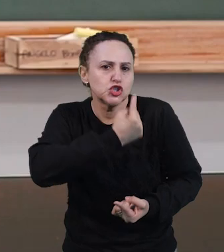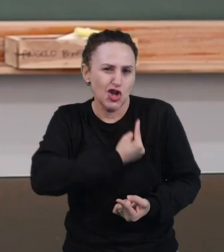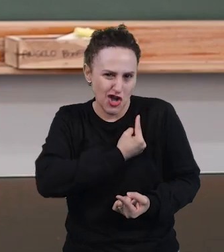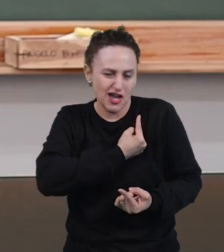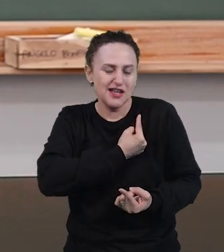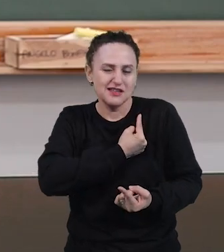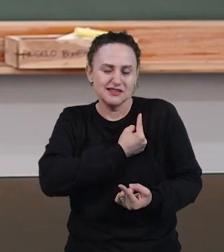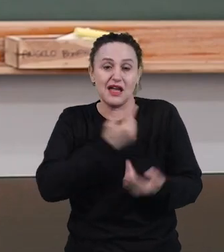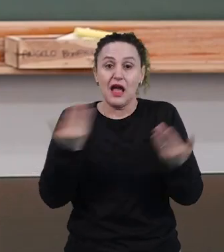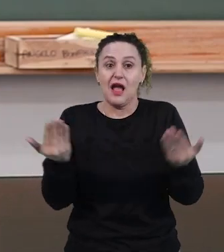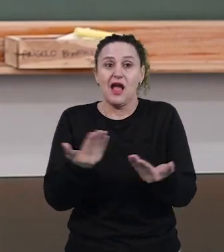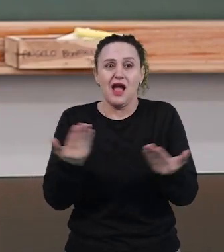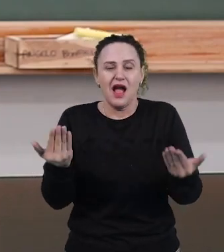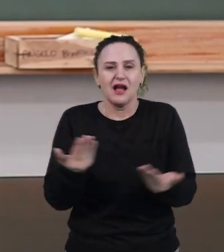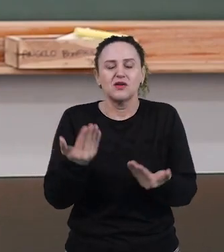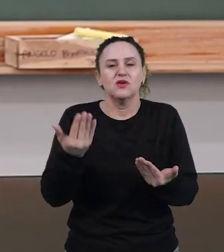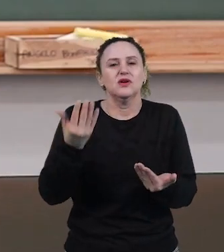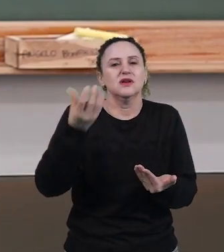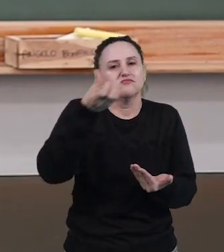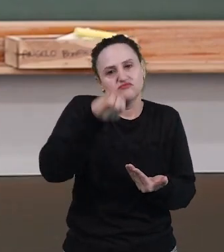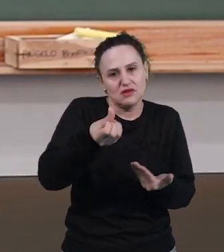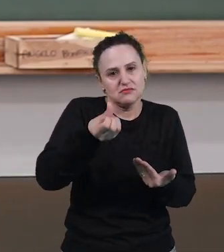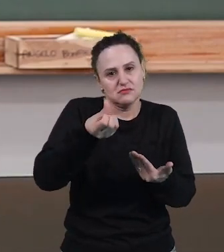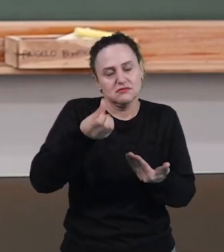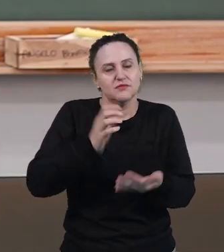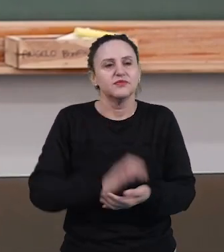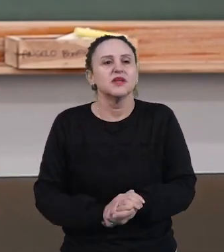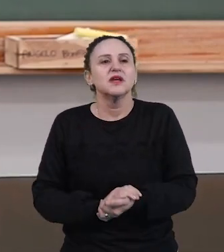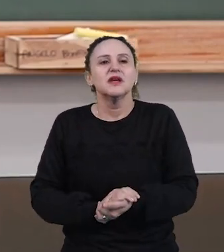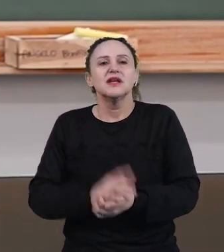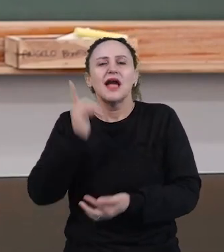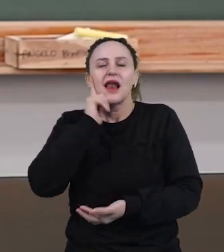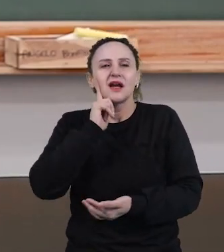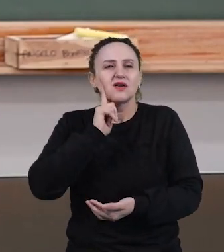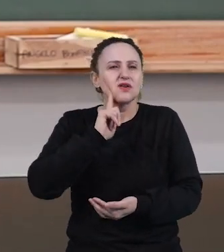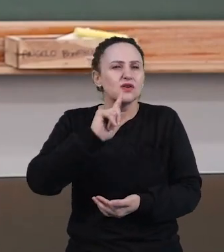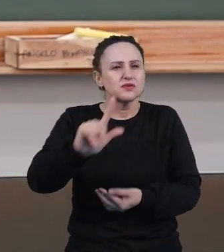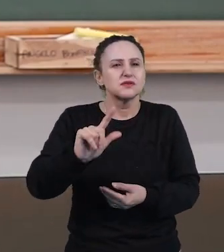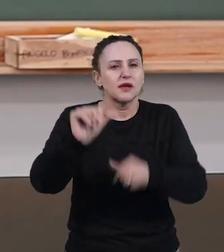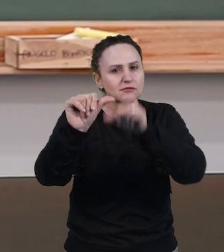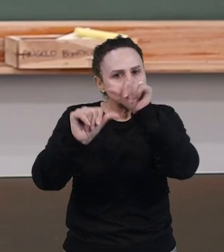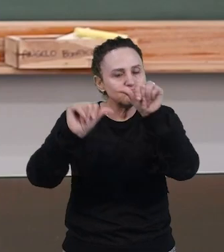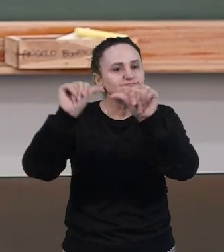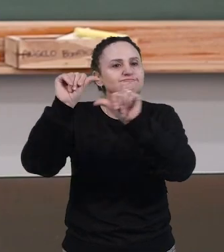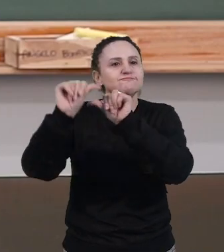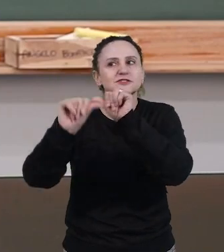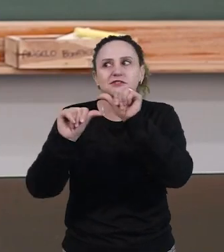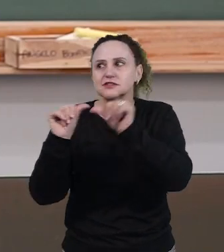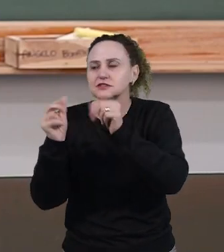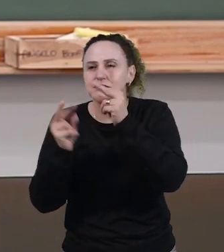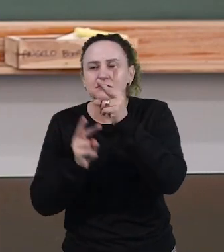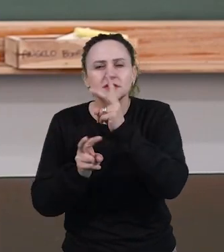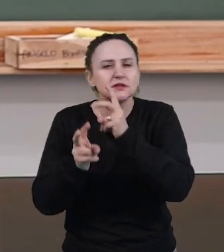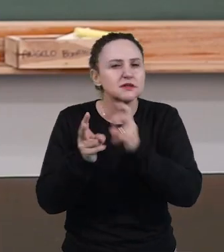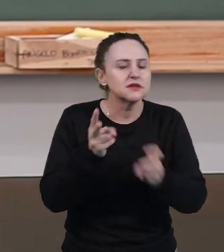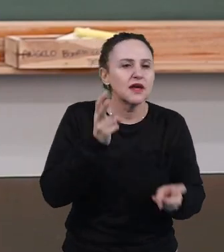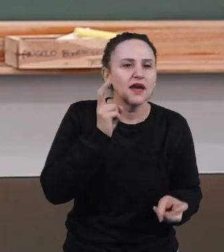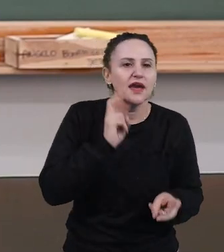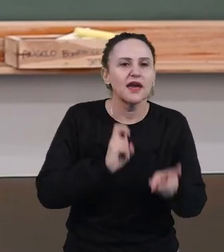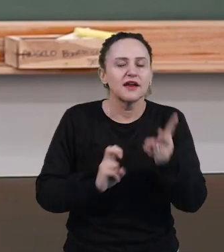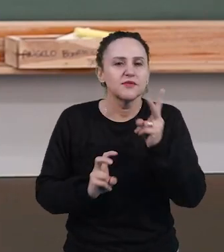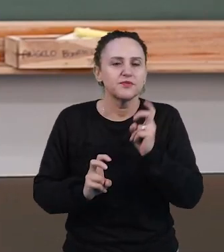operações no sentido de reversibilidade, então ela já consegue fazer a reversibilidade, né? Já consegue